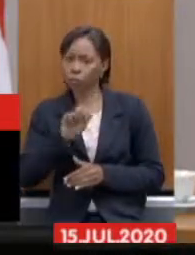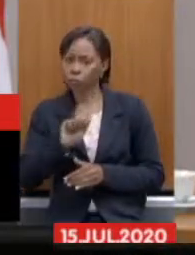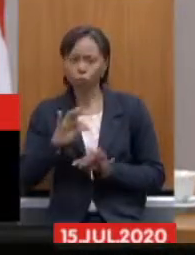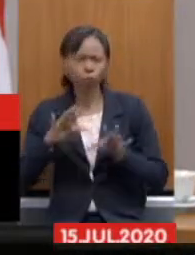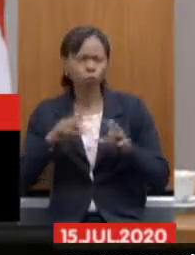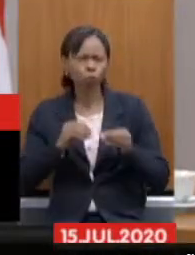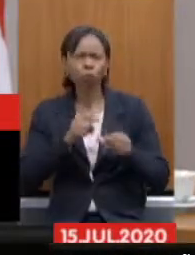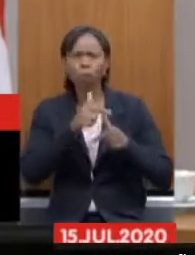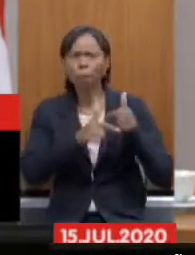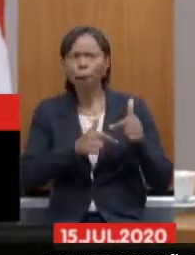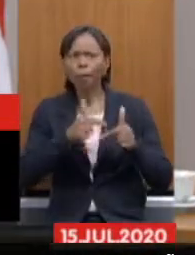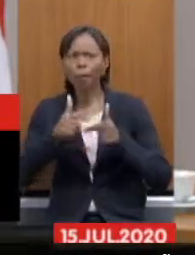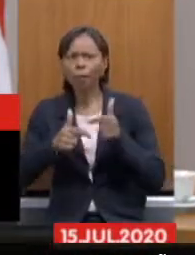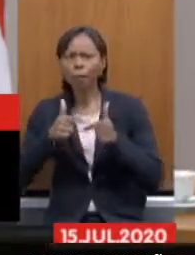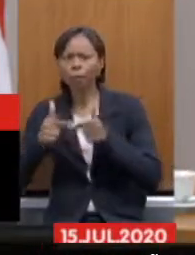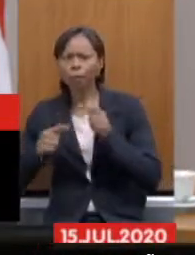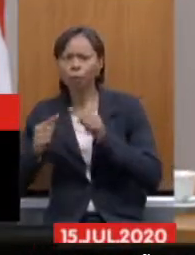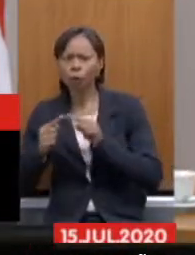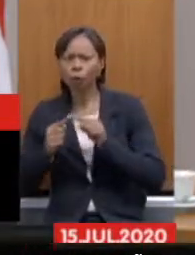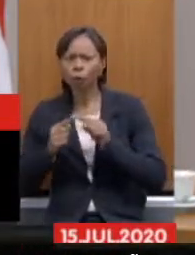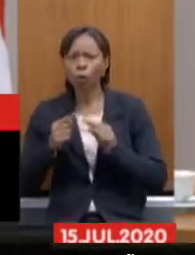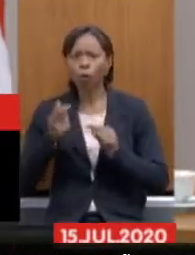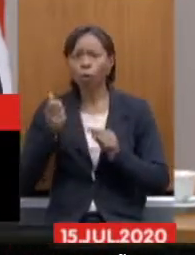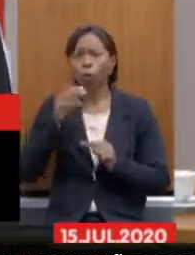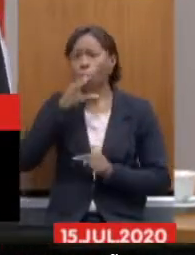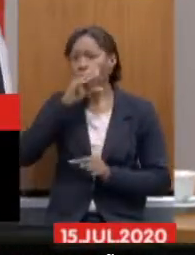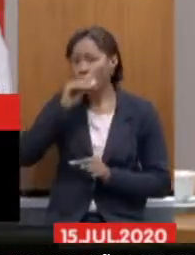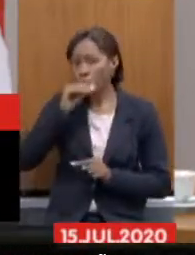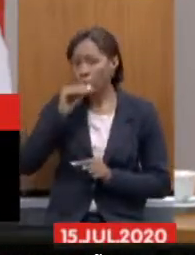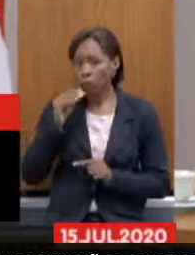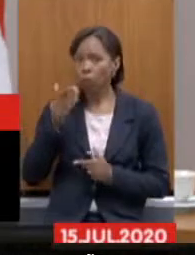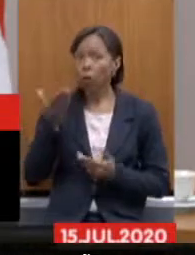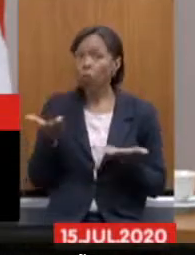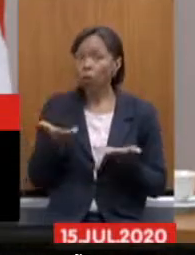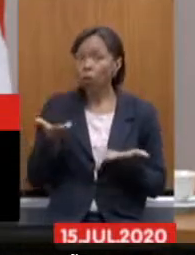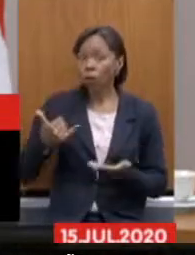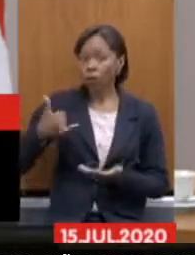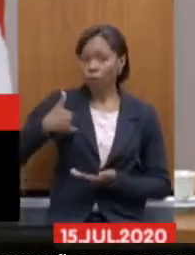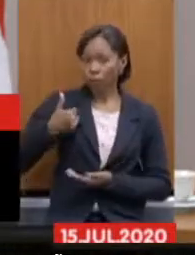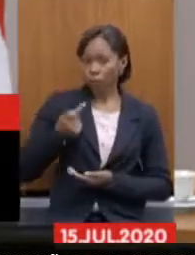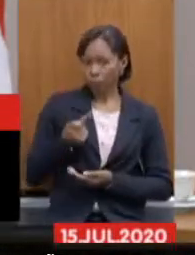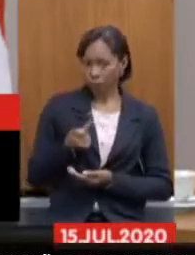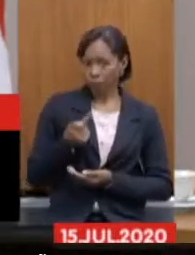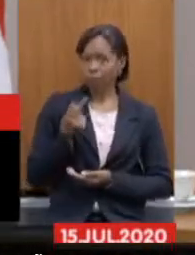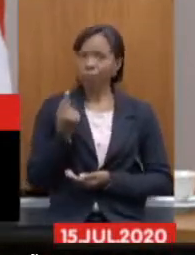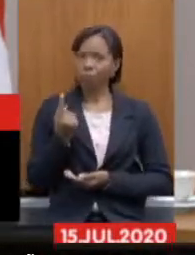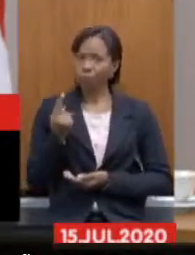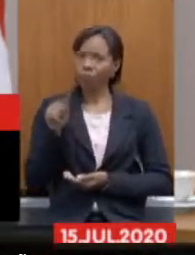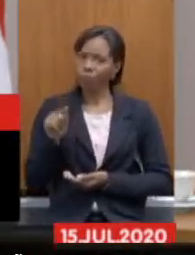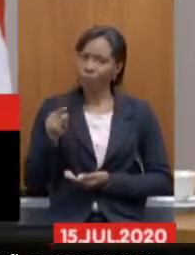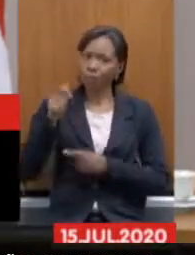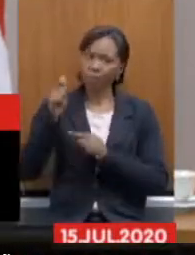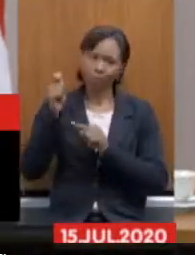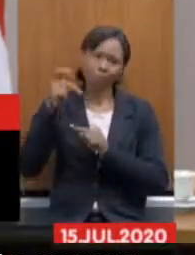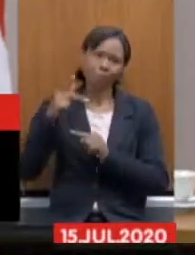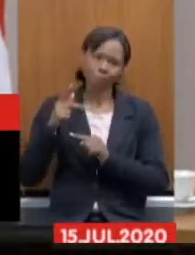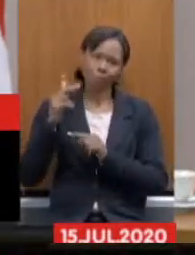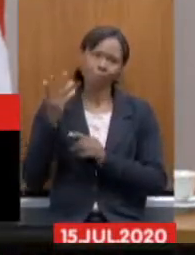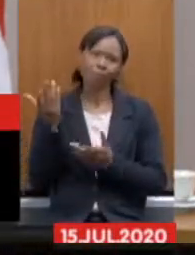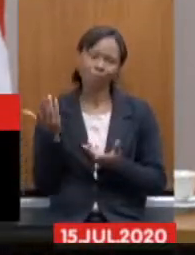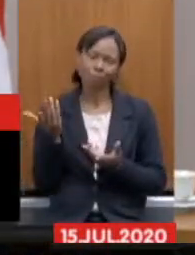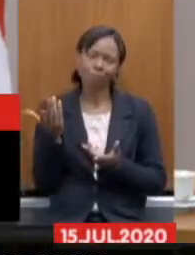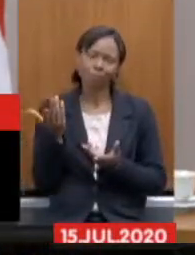público hoje pretende pendurar as chuteiras aos 71 anos de idade o